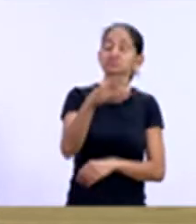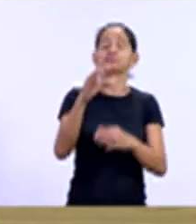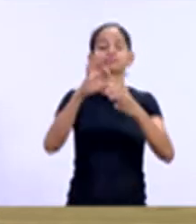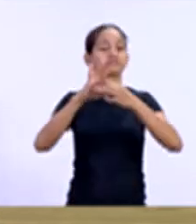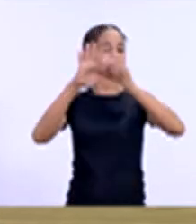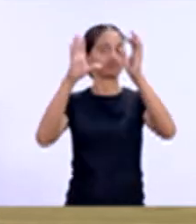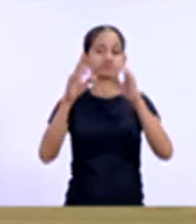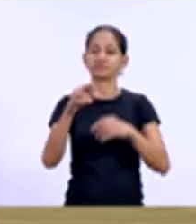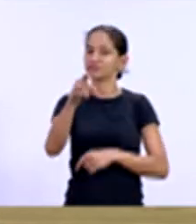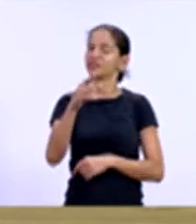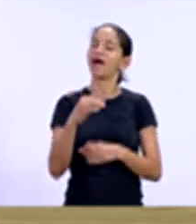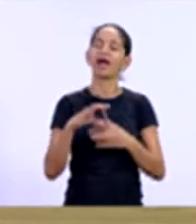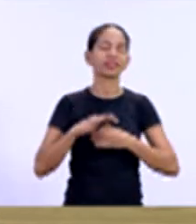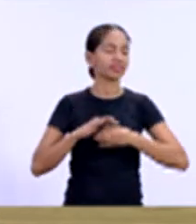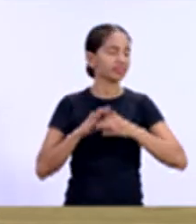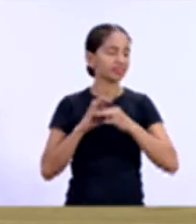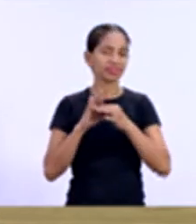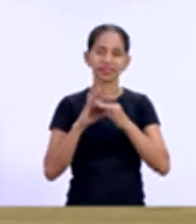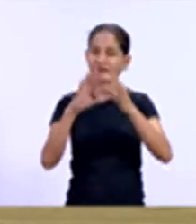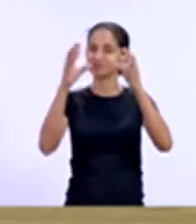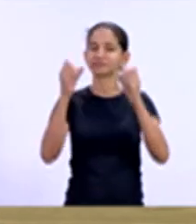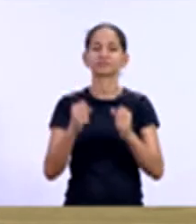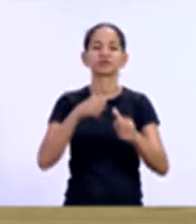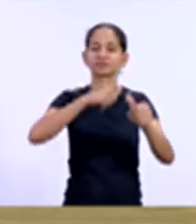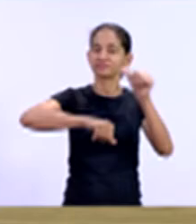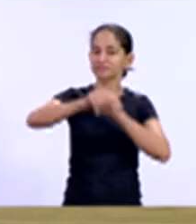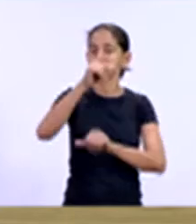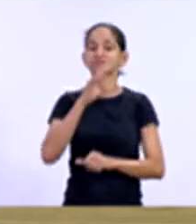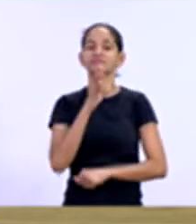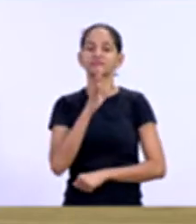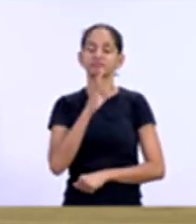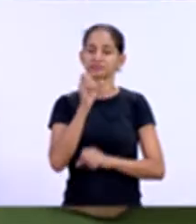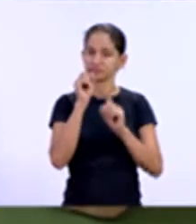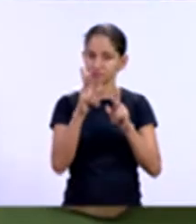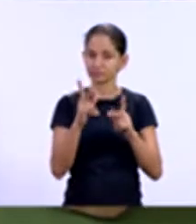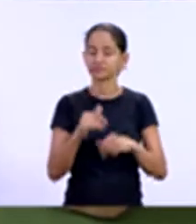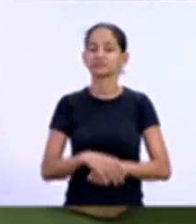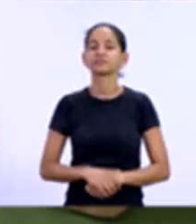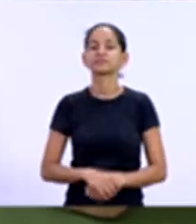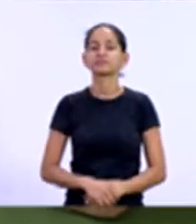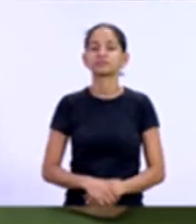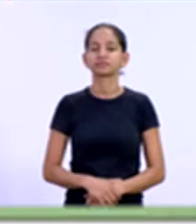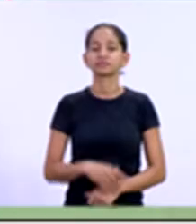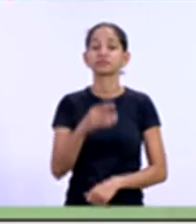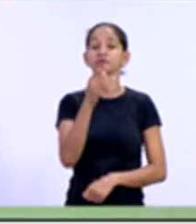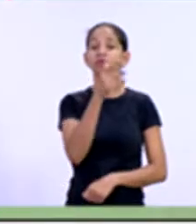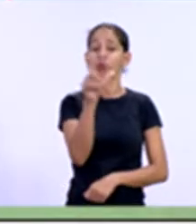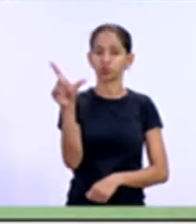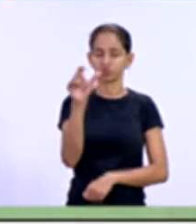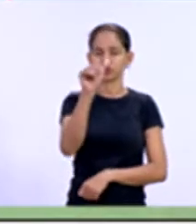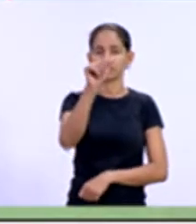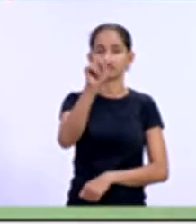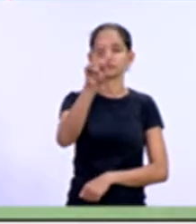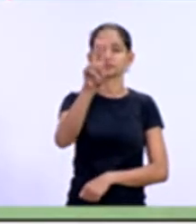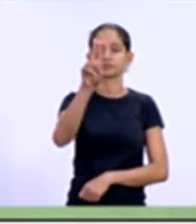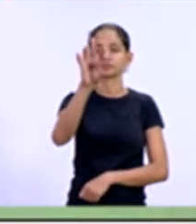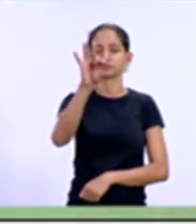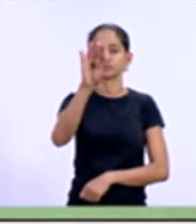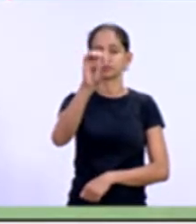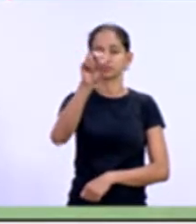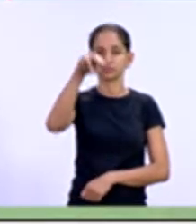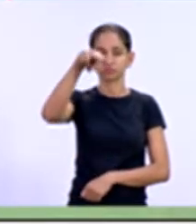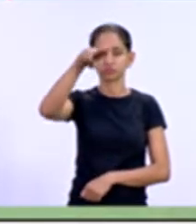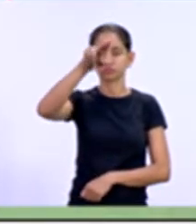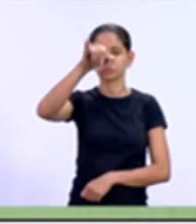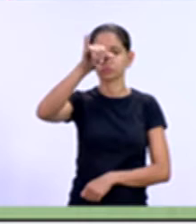isso também, né? Permite essa troca. Então, olha só, a definição de autonomia. Essa definição,